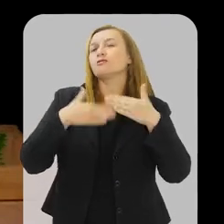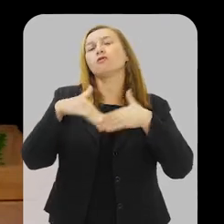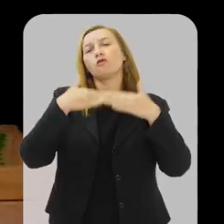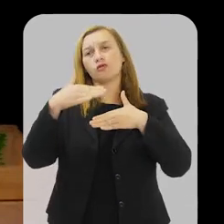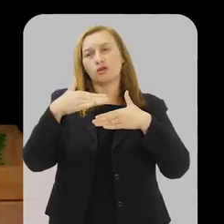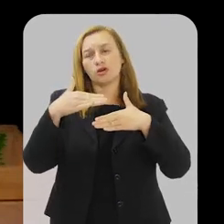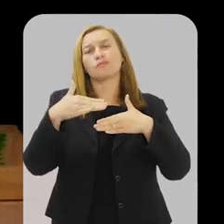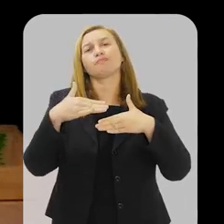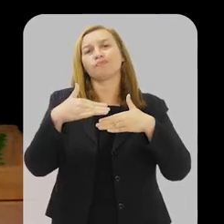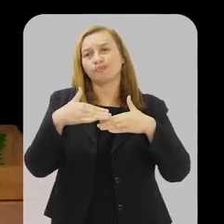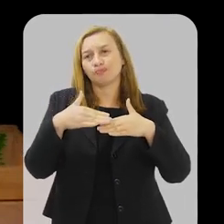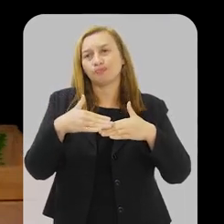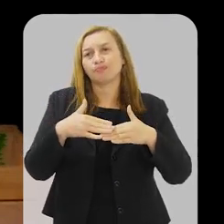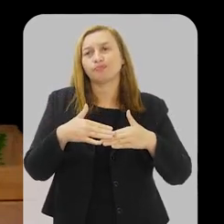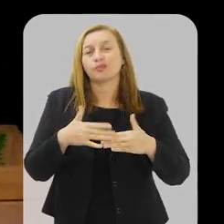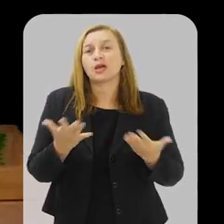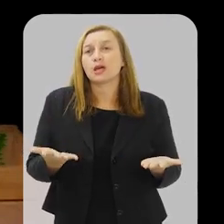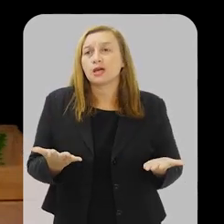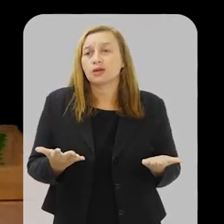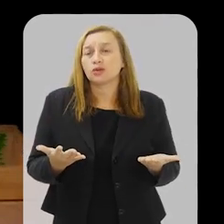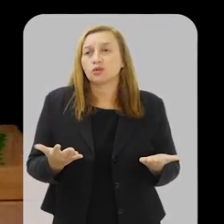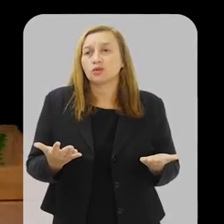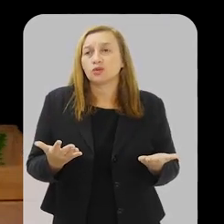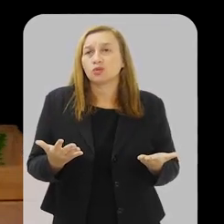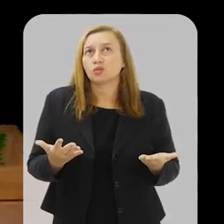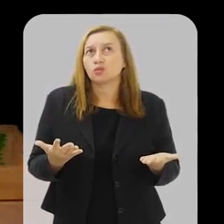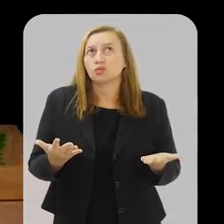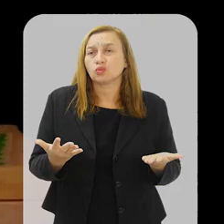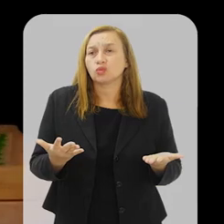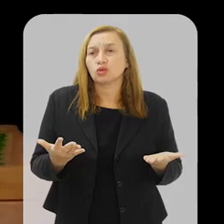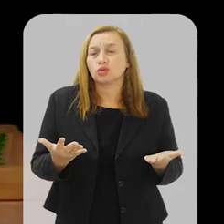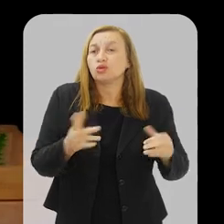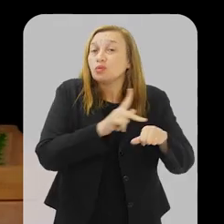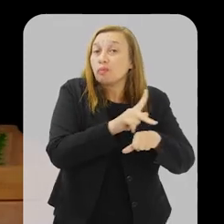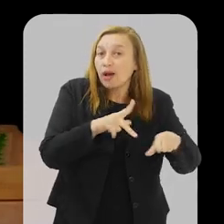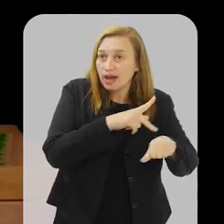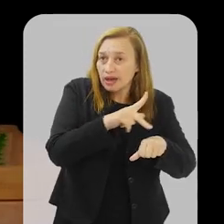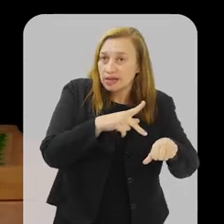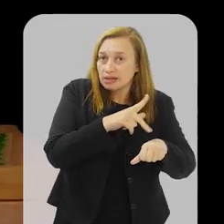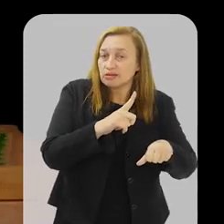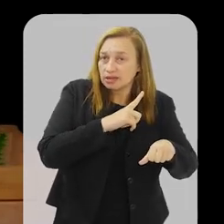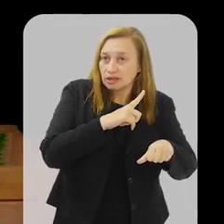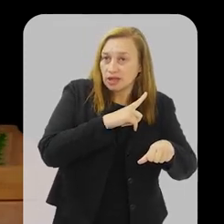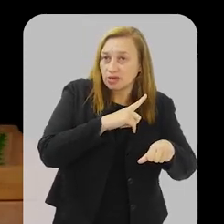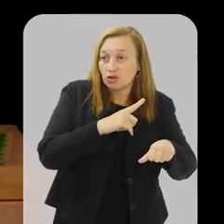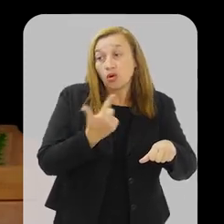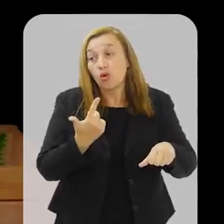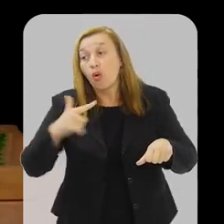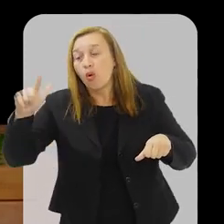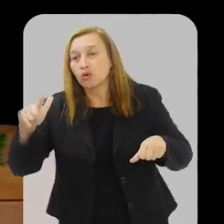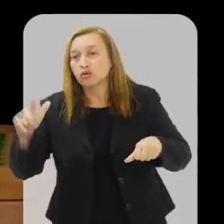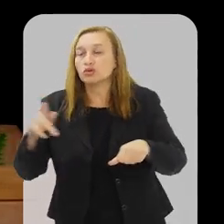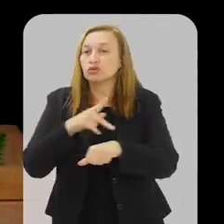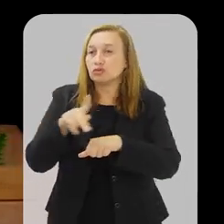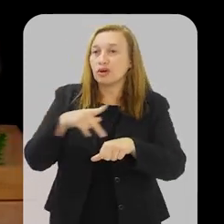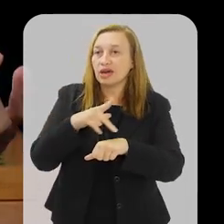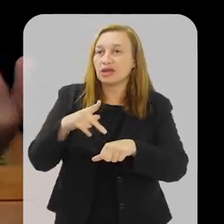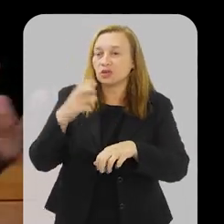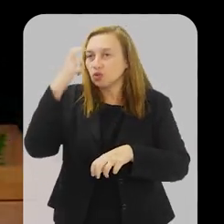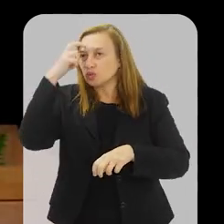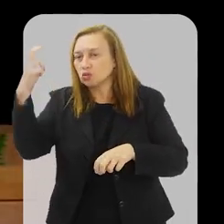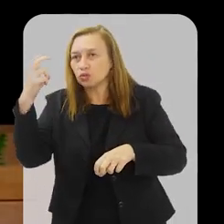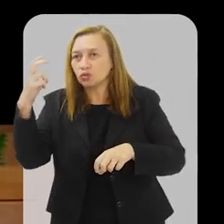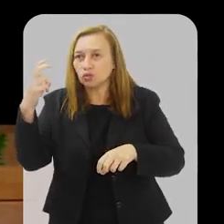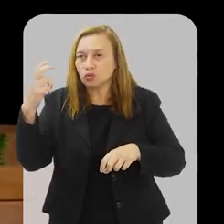essa eh evolução eh do do do país que nós temos com outros